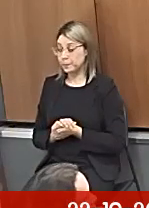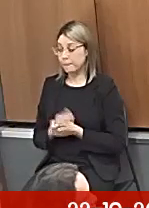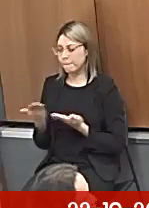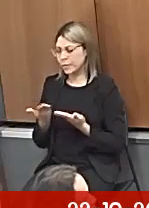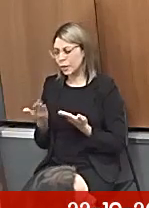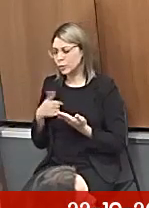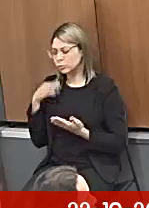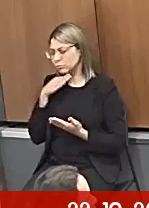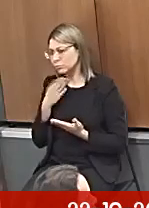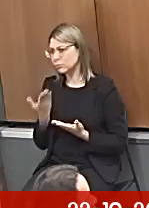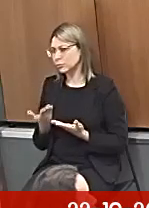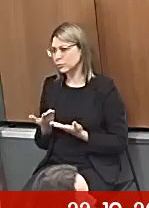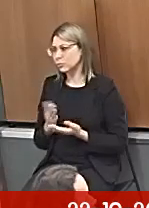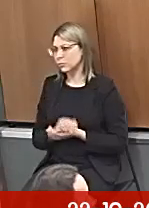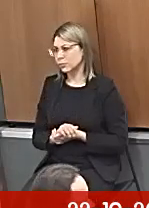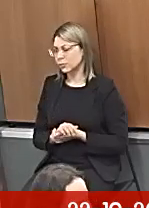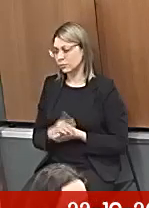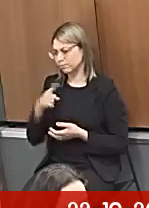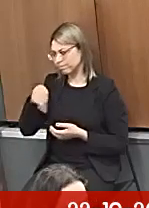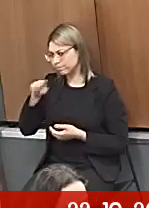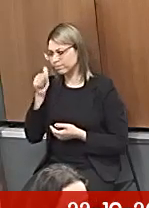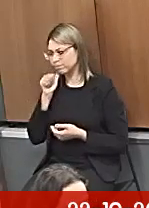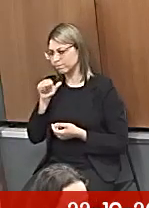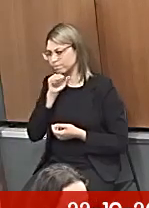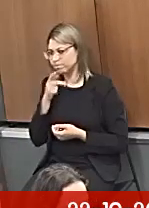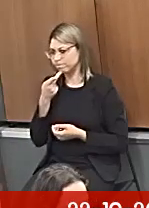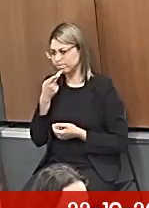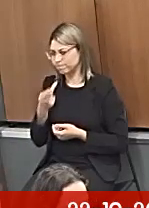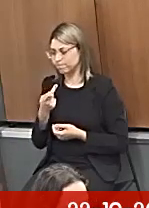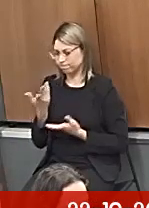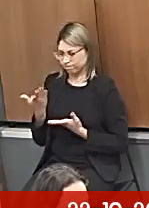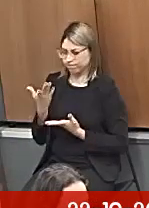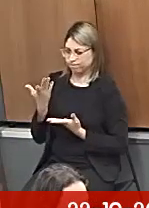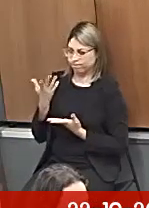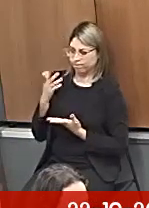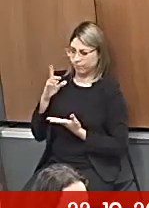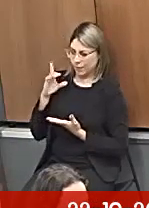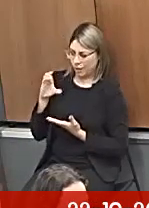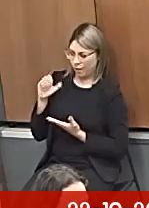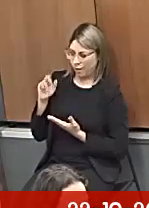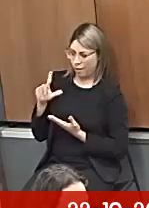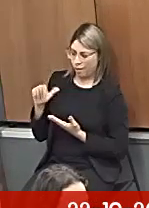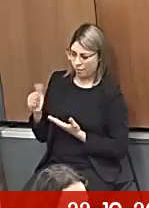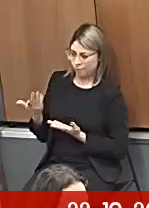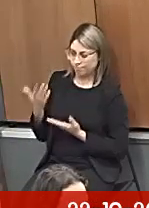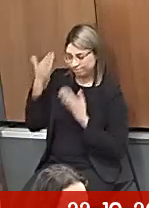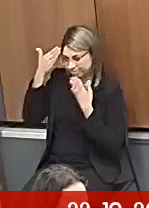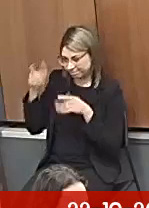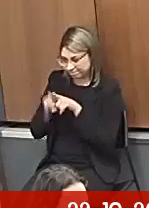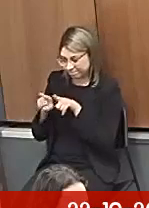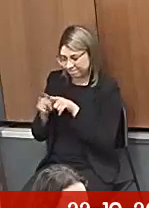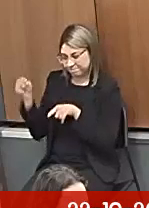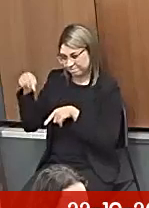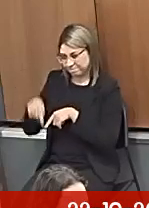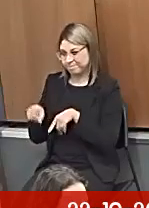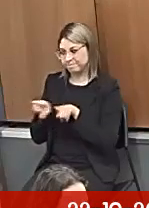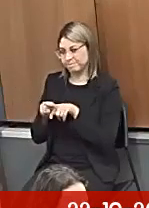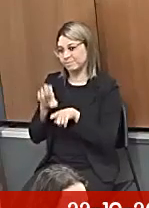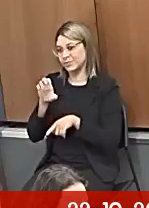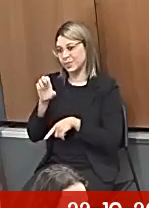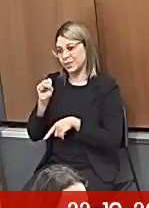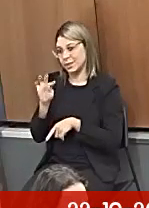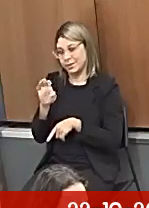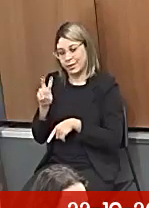E hoje eu vejo, pelas falas das mães, doutora Carla, a quem eu já também agradeço muito a presença, doutor Estevão,